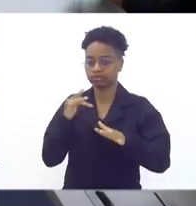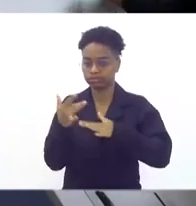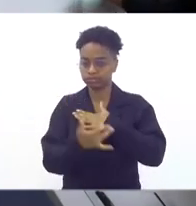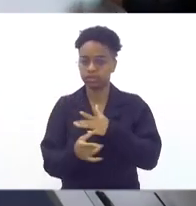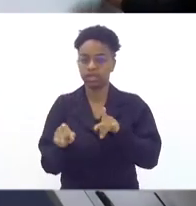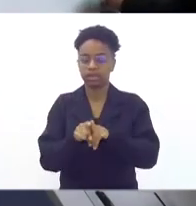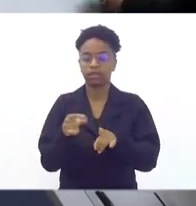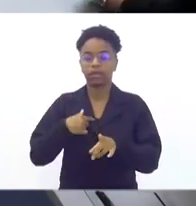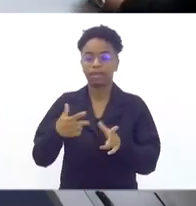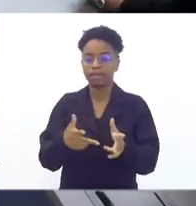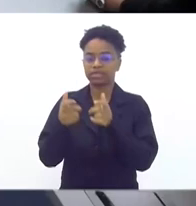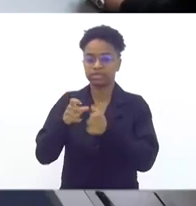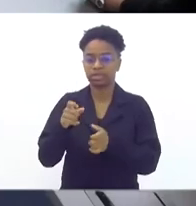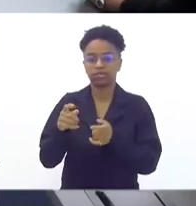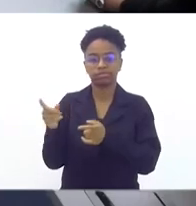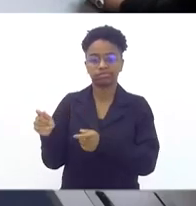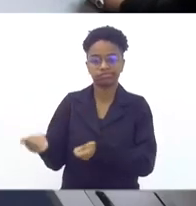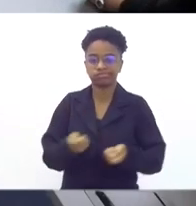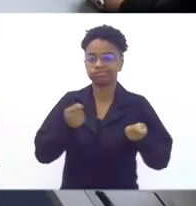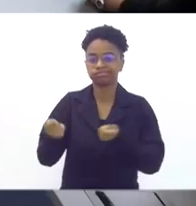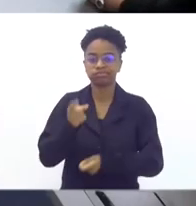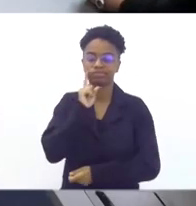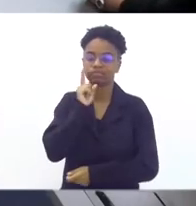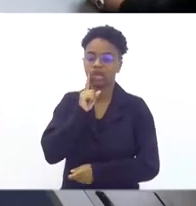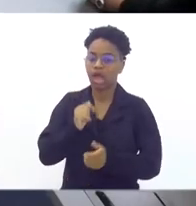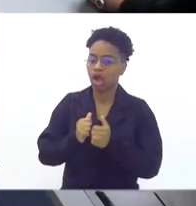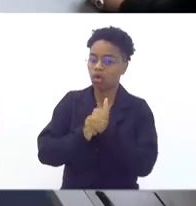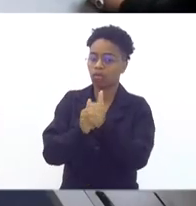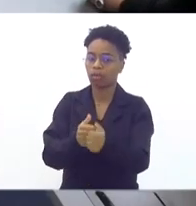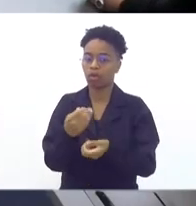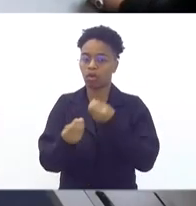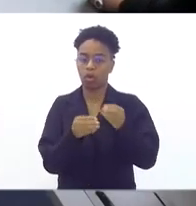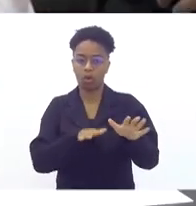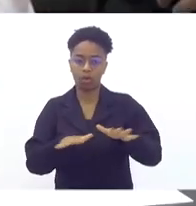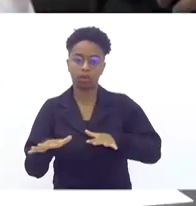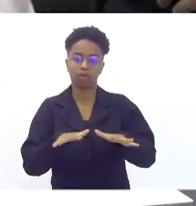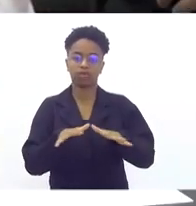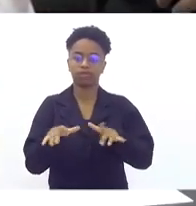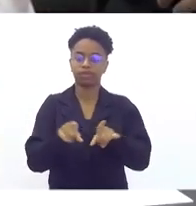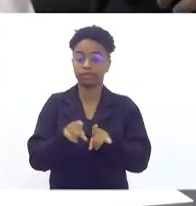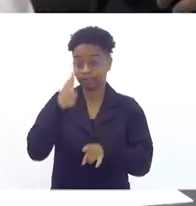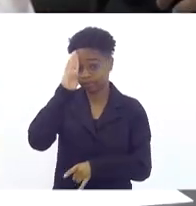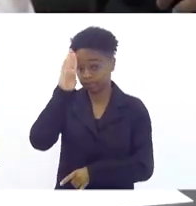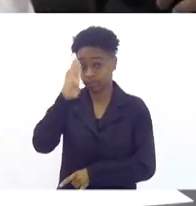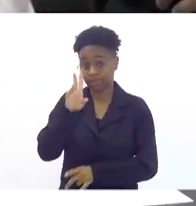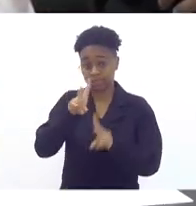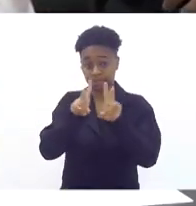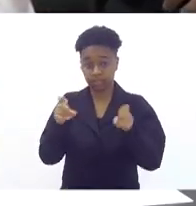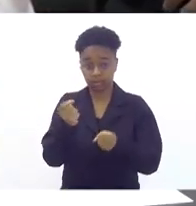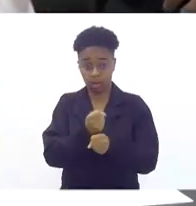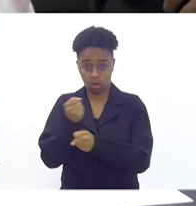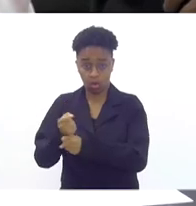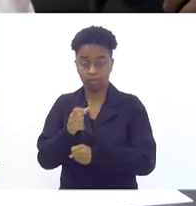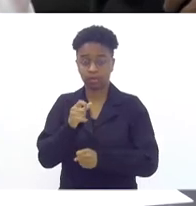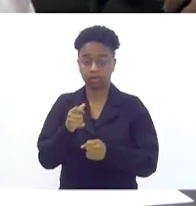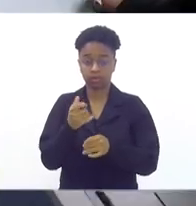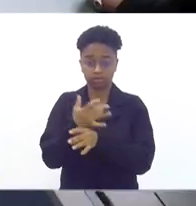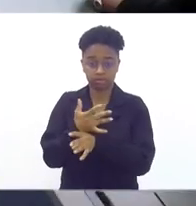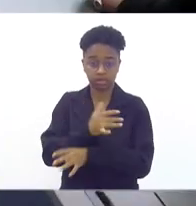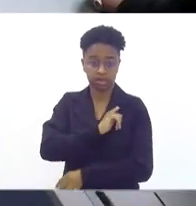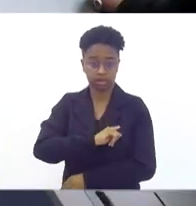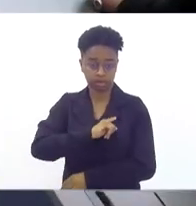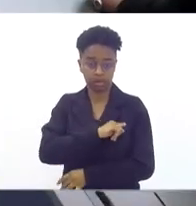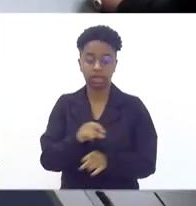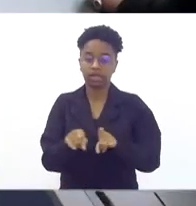de segunda a segunda ele acompanha todo tipo de movimentação principalmente na questão de obras lá em Itaboraí e nos